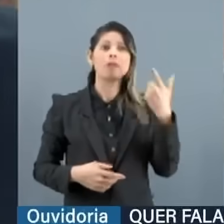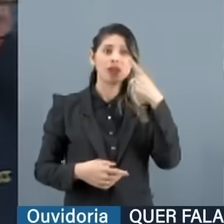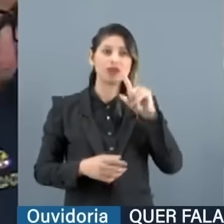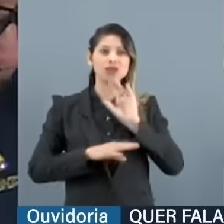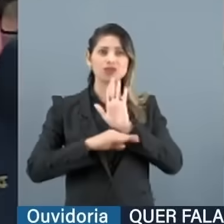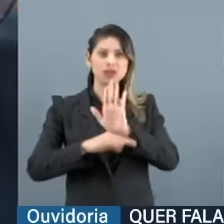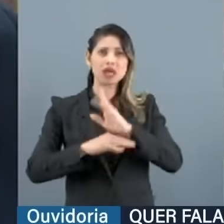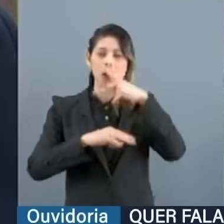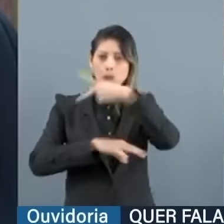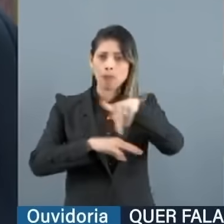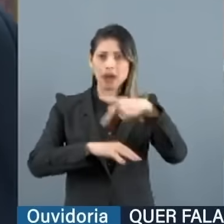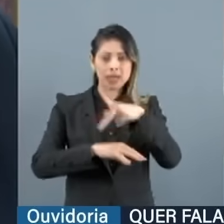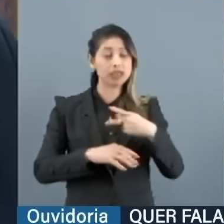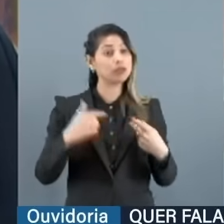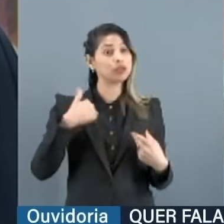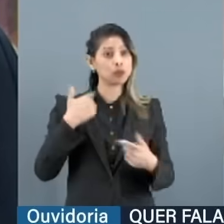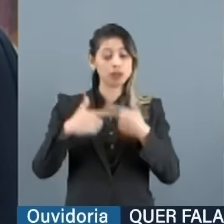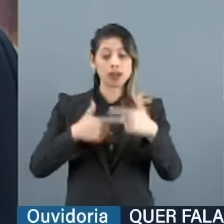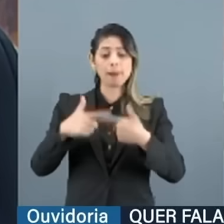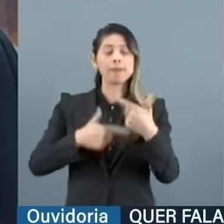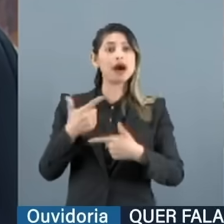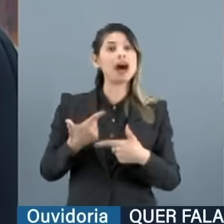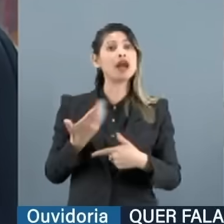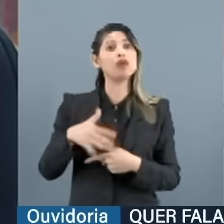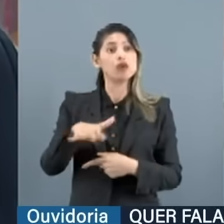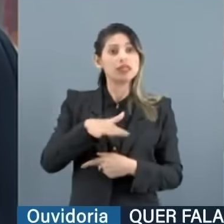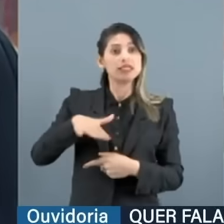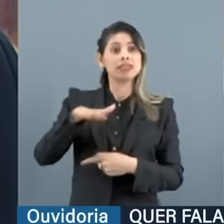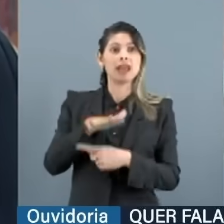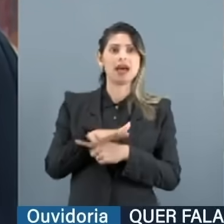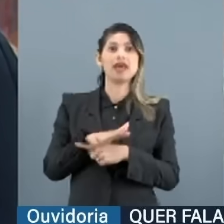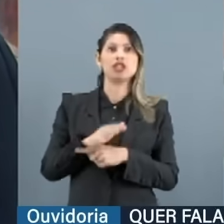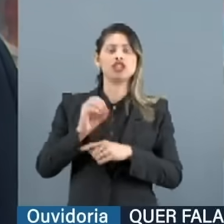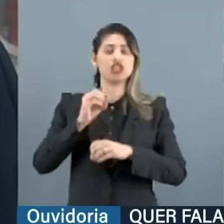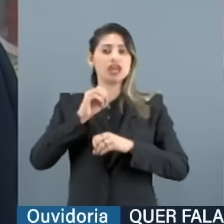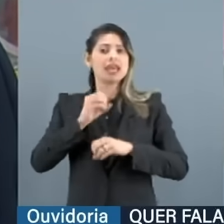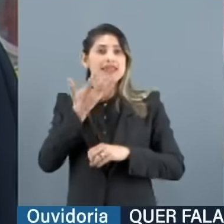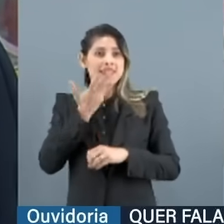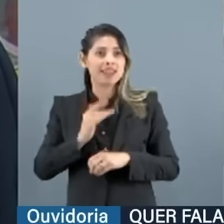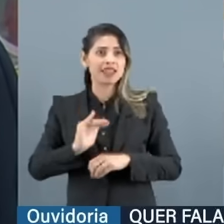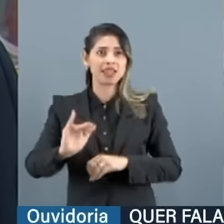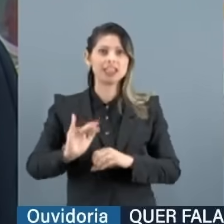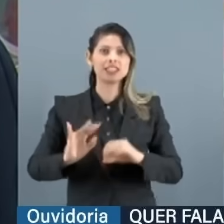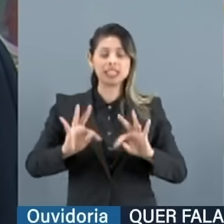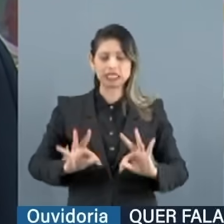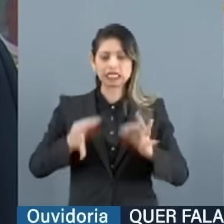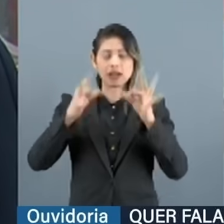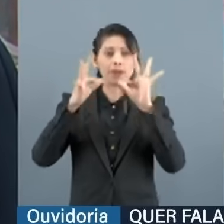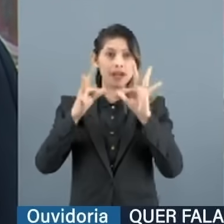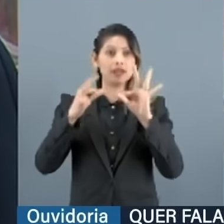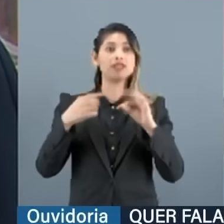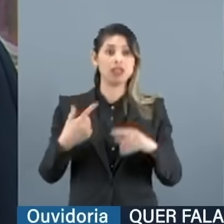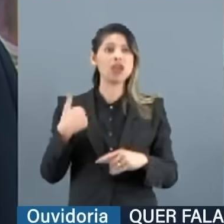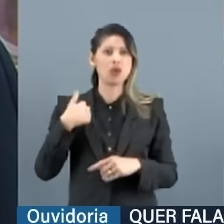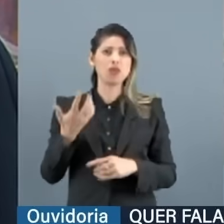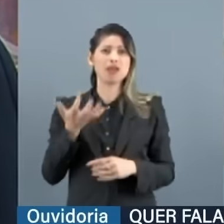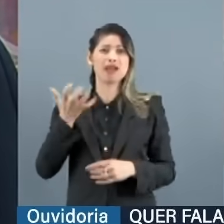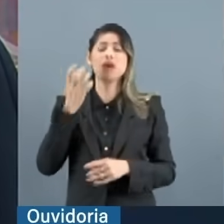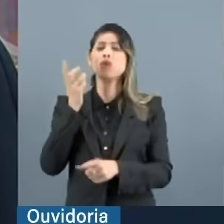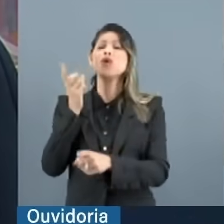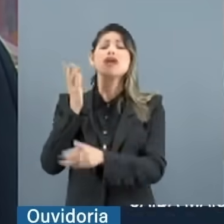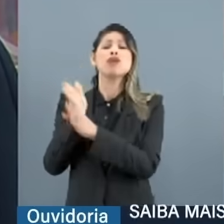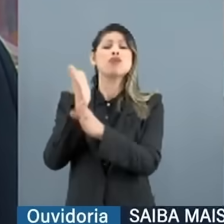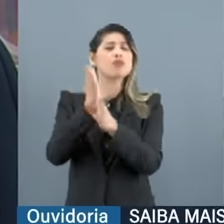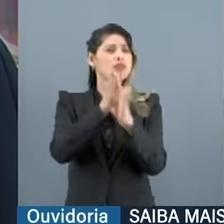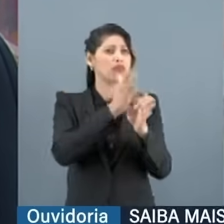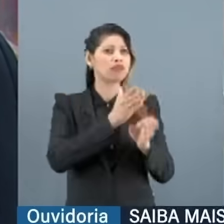desaparecidas. E eu estou há anos atrás de tecnologia para a gente encontrar as crianças desaparecidas no país. Imagina